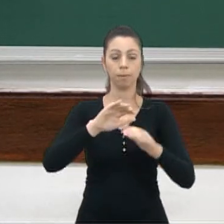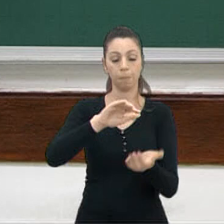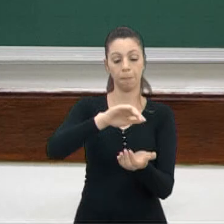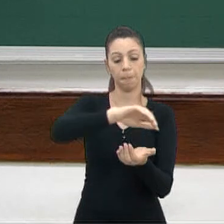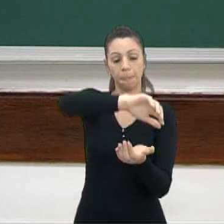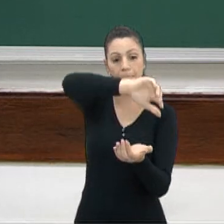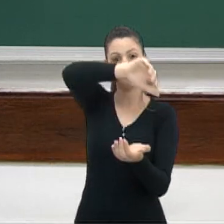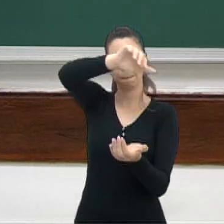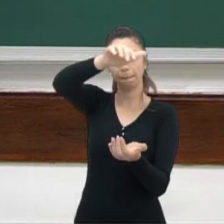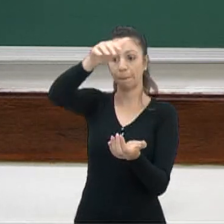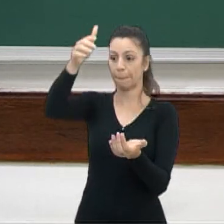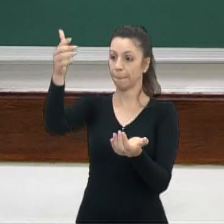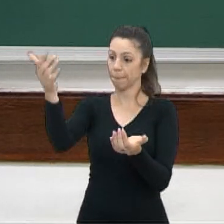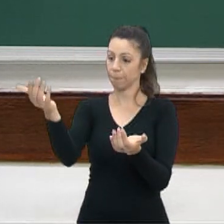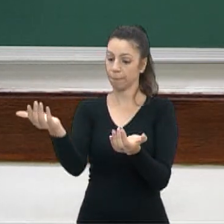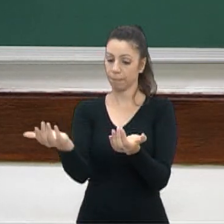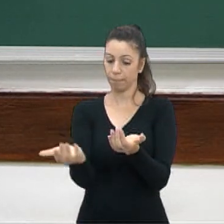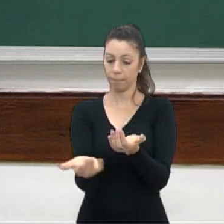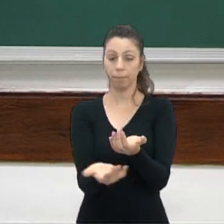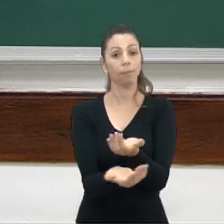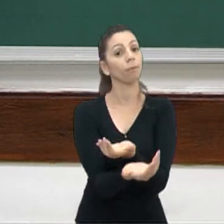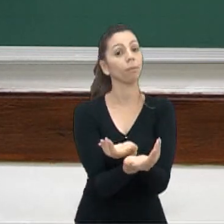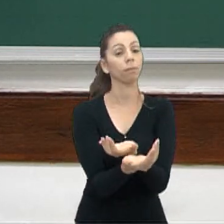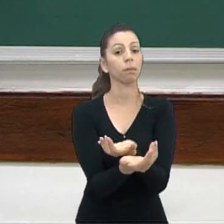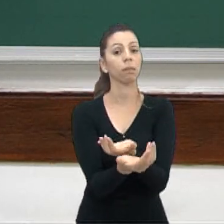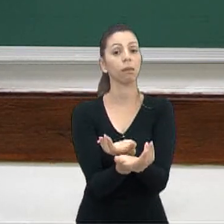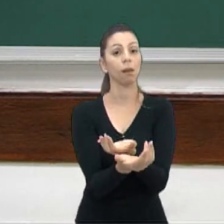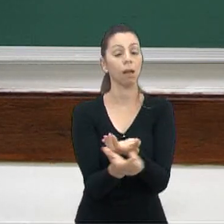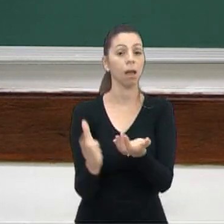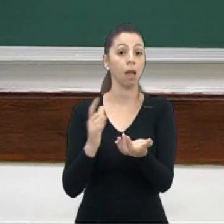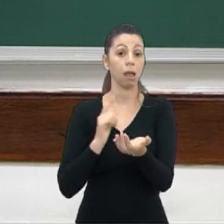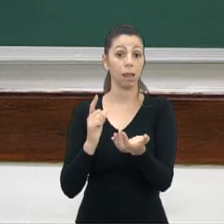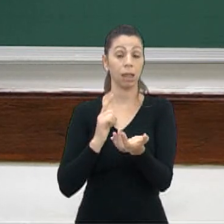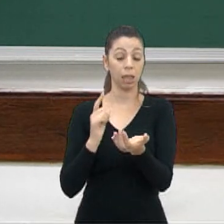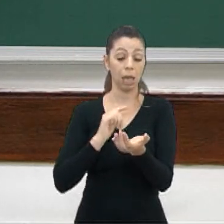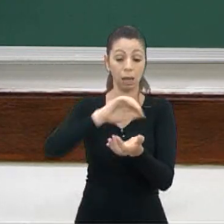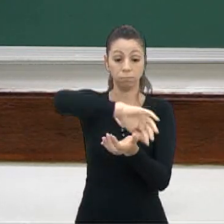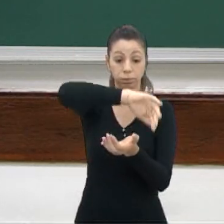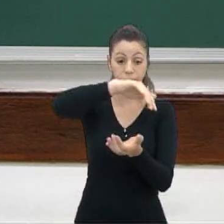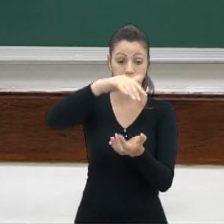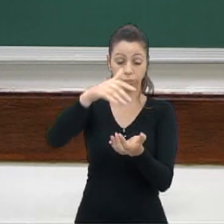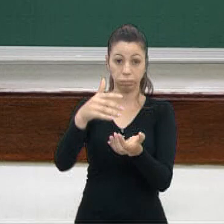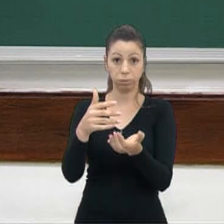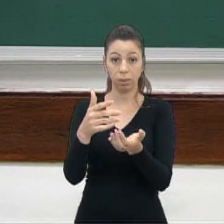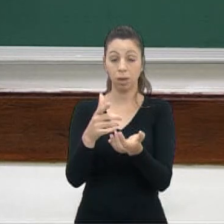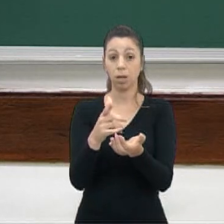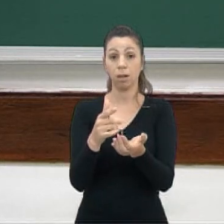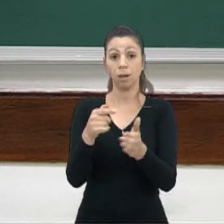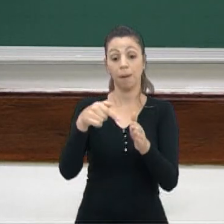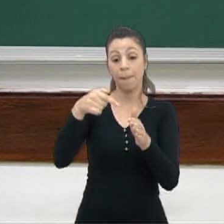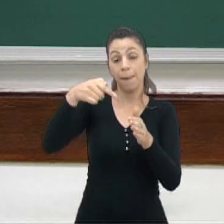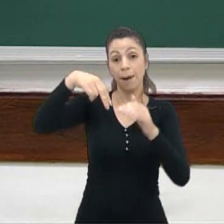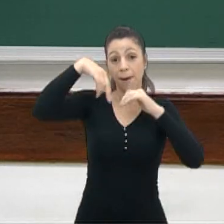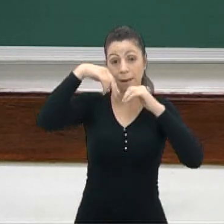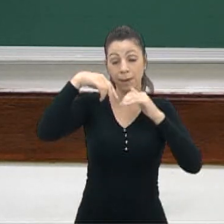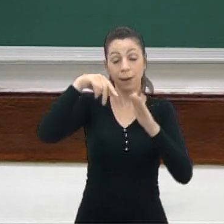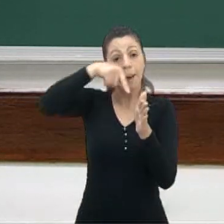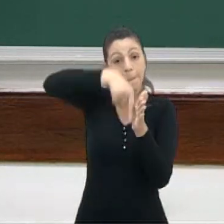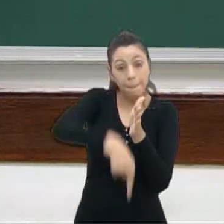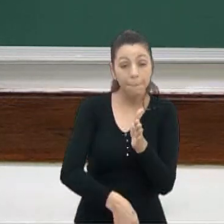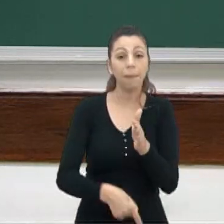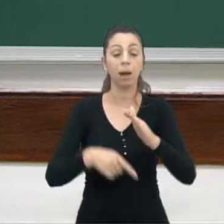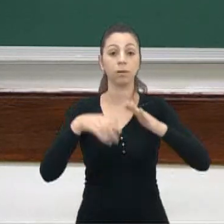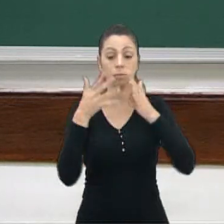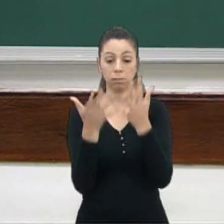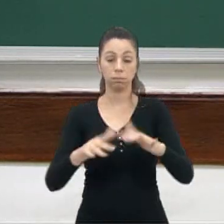ao redor de todo o planeta, só que tem partes que estão submersas, ou seja, abaixo da água dos oceanos e